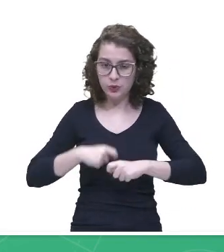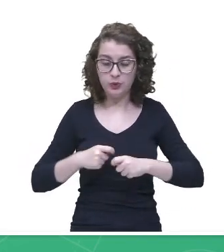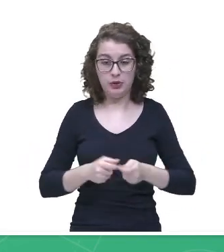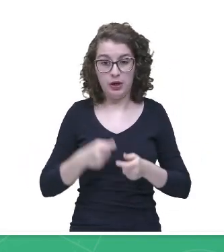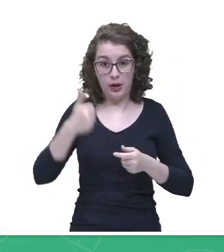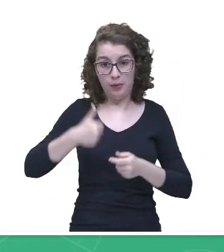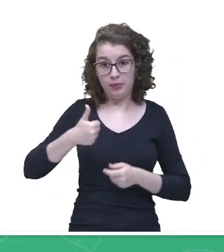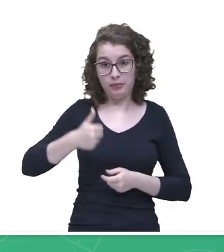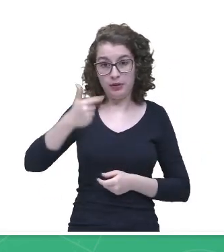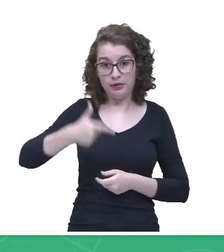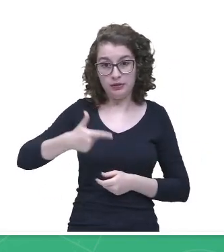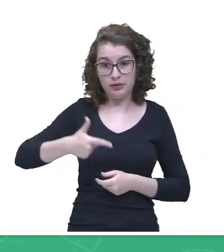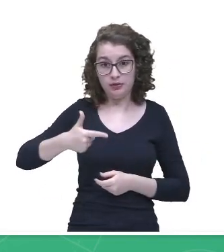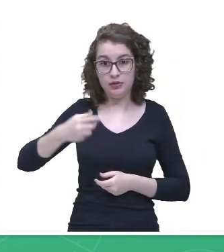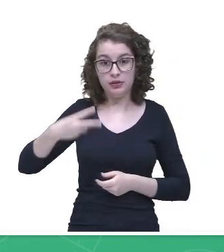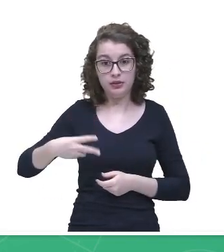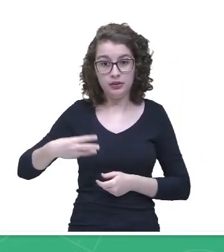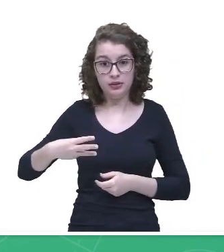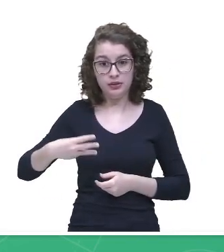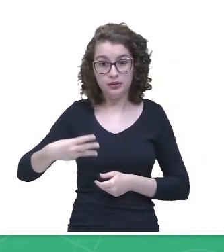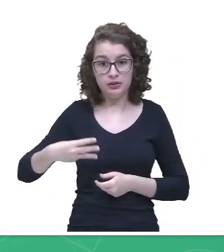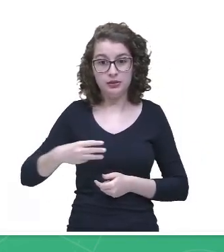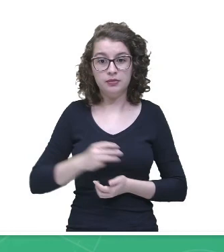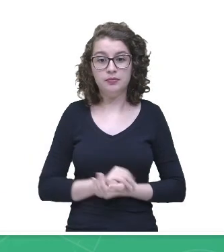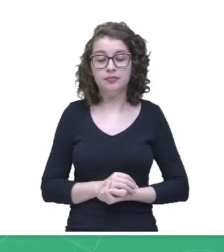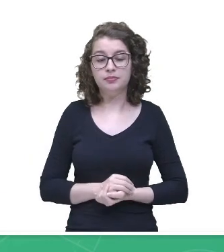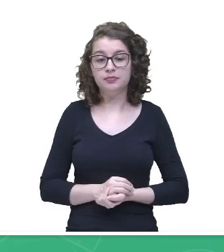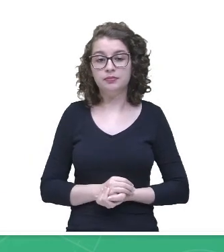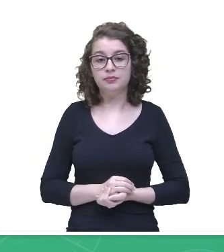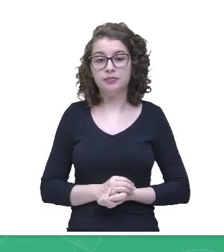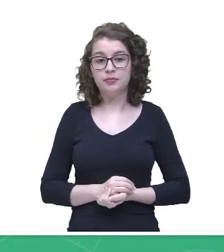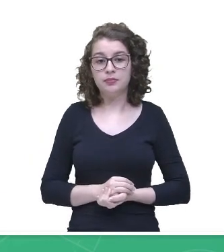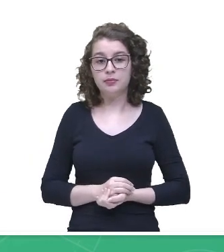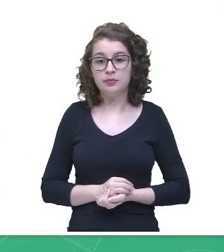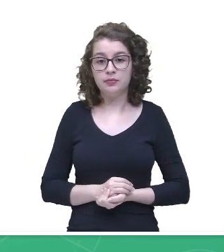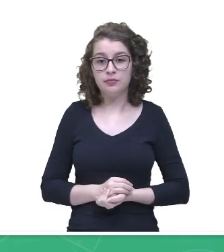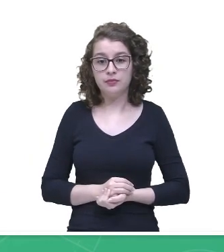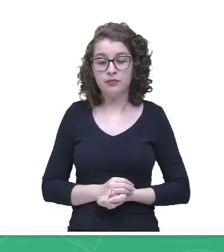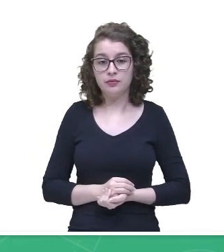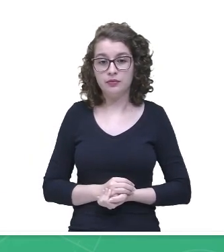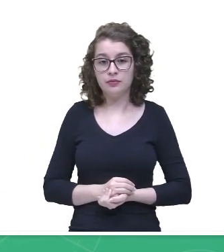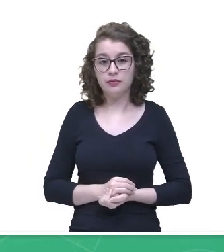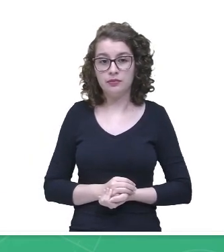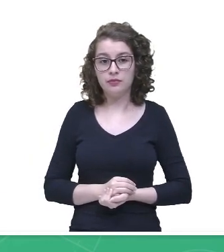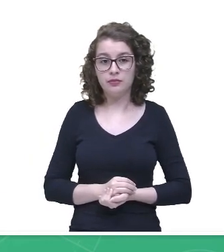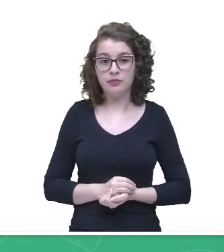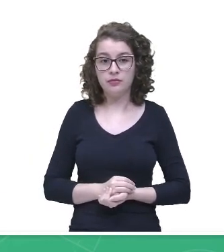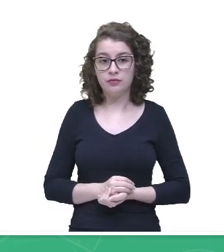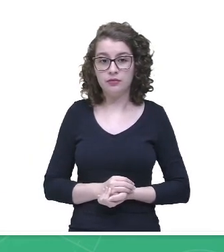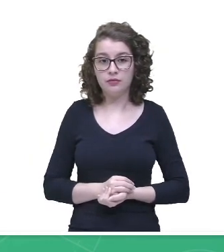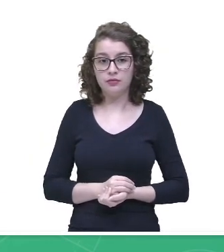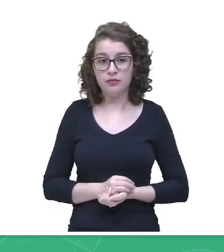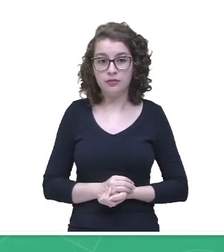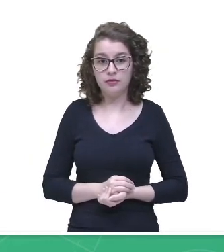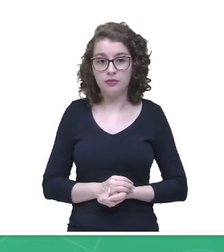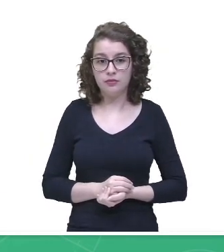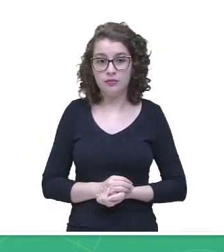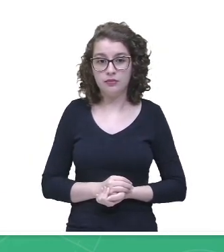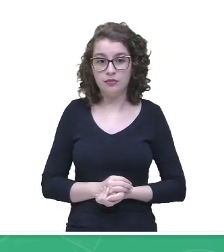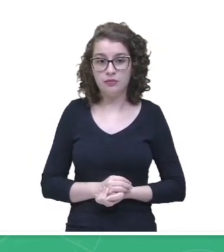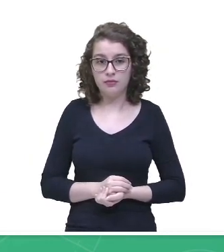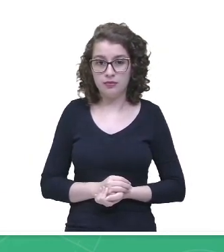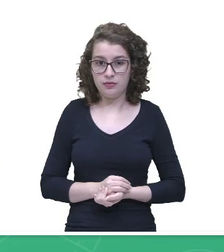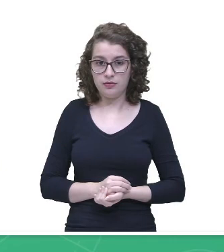primário, secundário e terciário, tá? Então, o que a gente vai